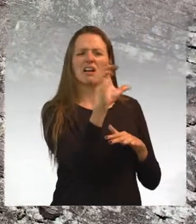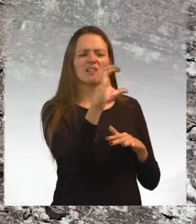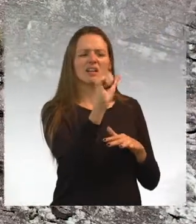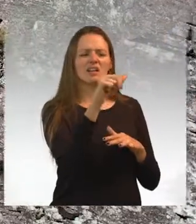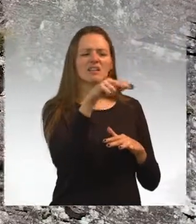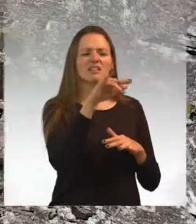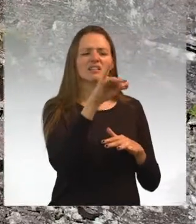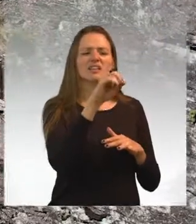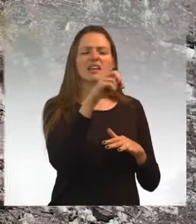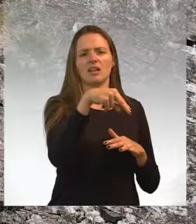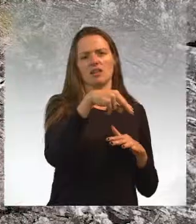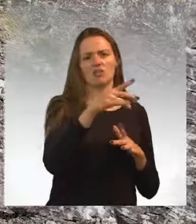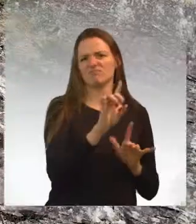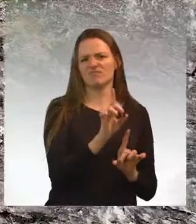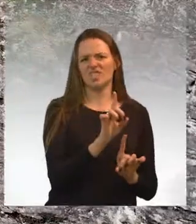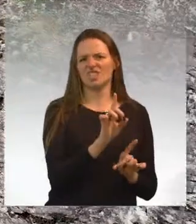próprio